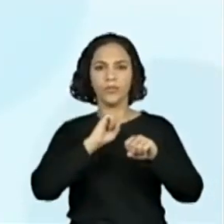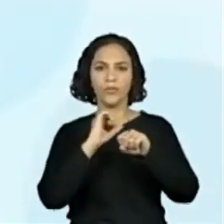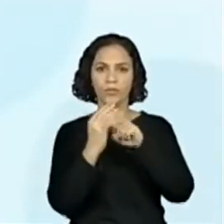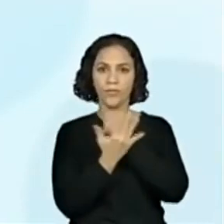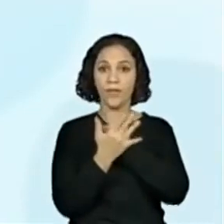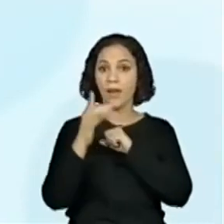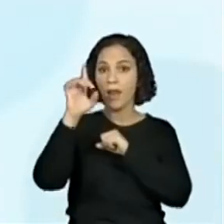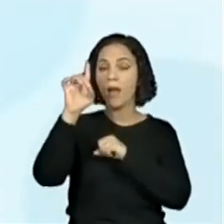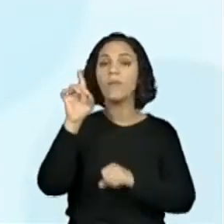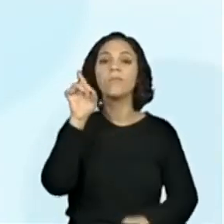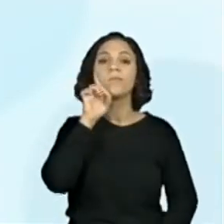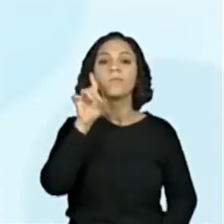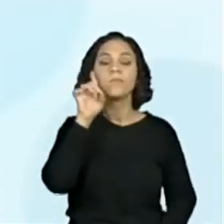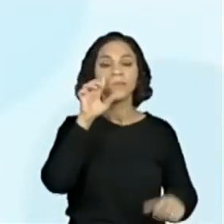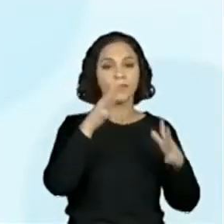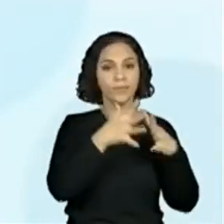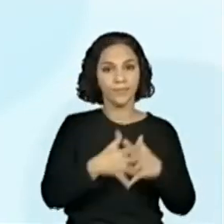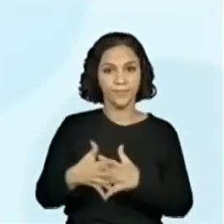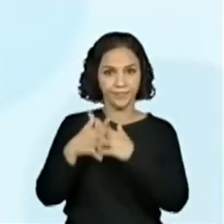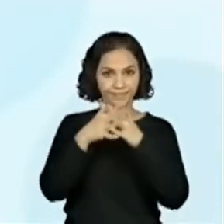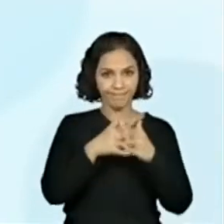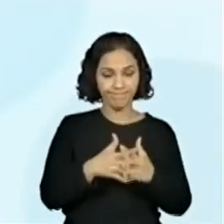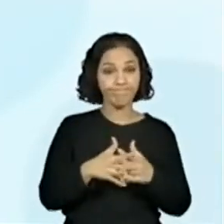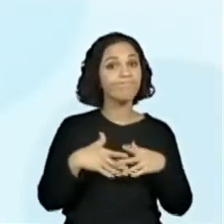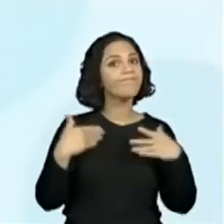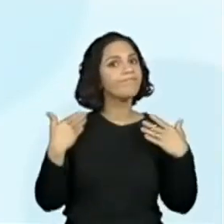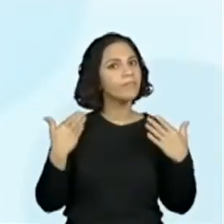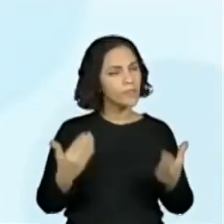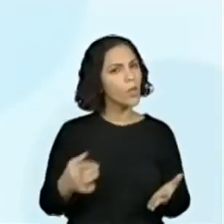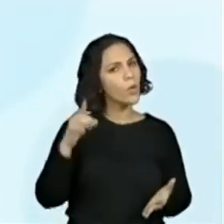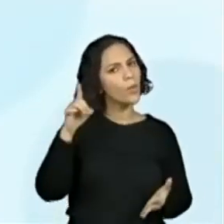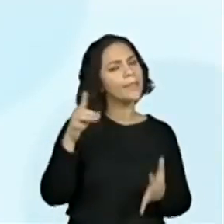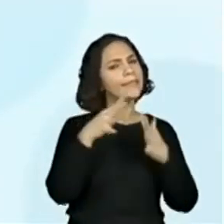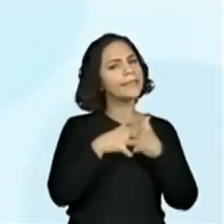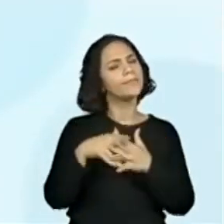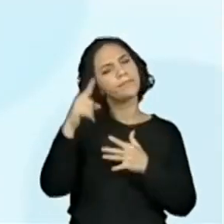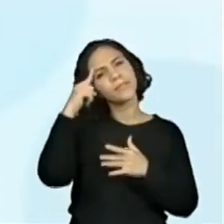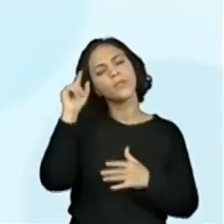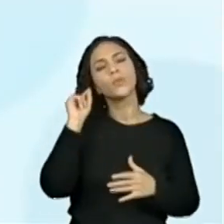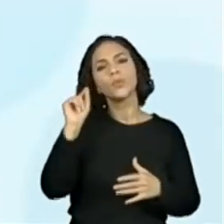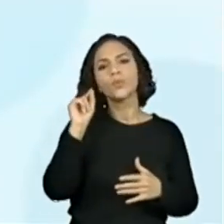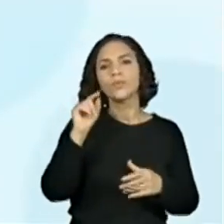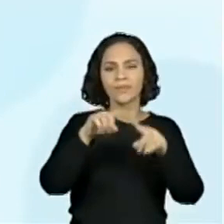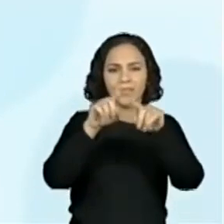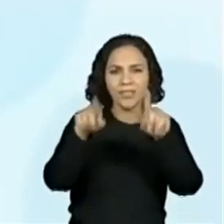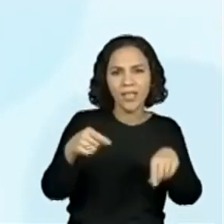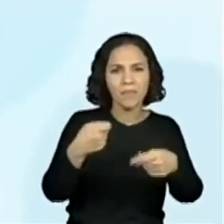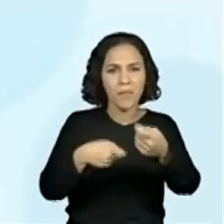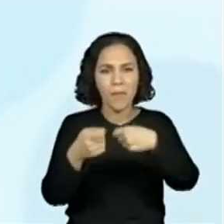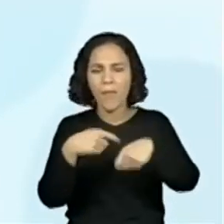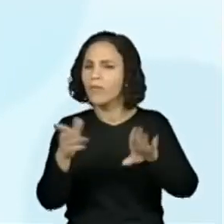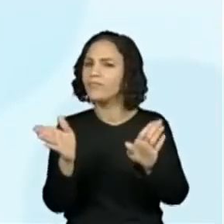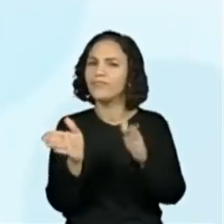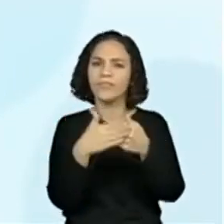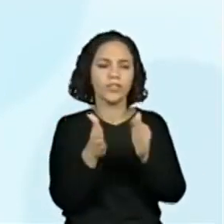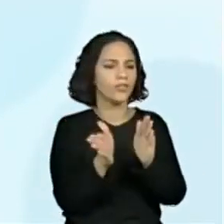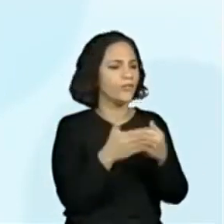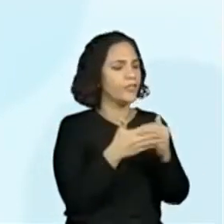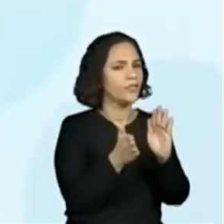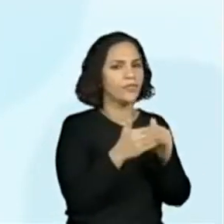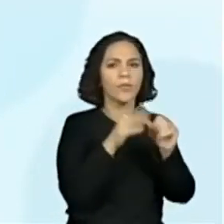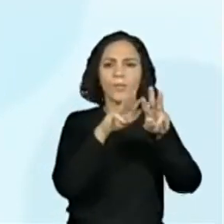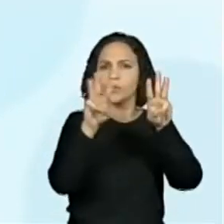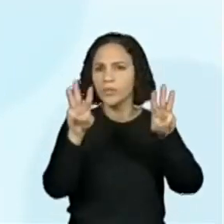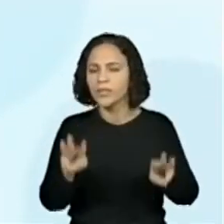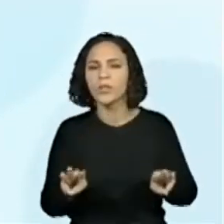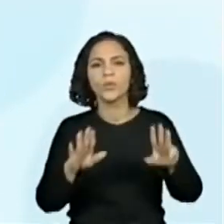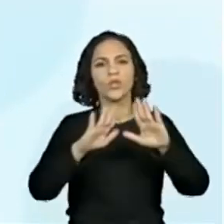Unidos, o que obrigou o país a fechar milhares de estabelecimentos comerciais, museus, escolas e universidades.